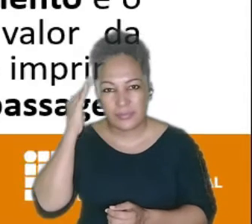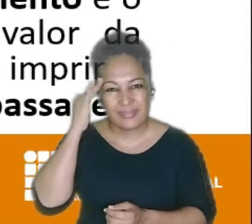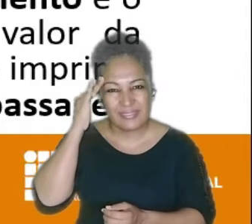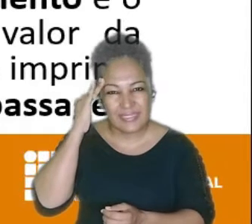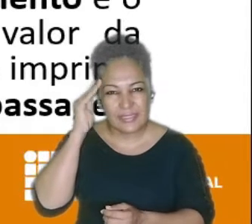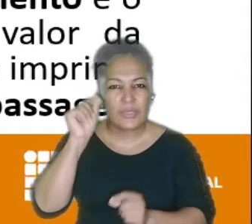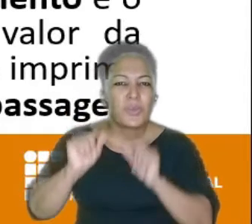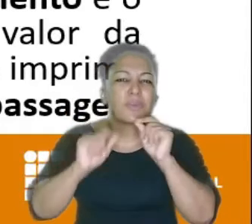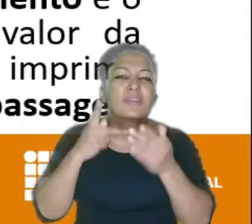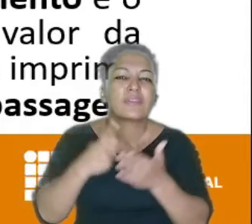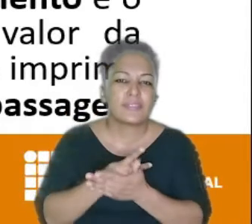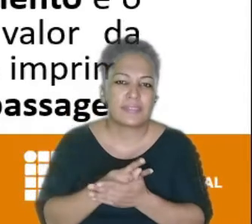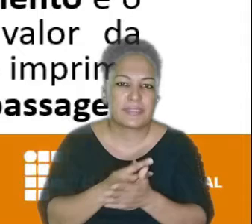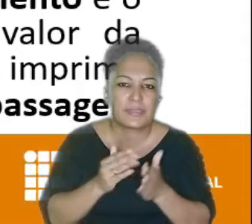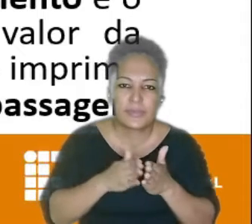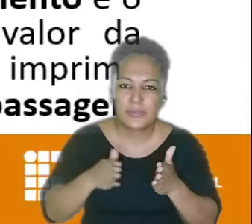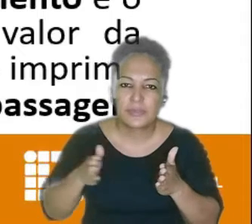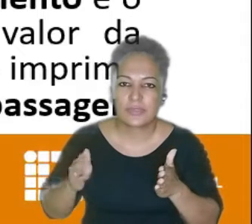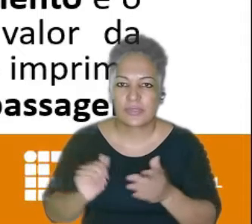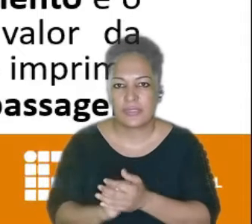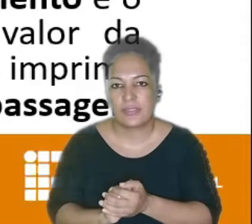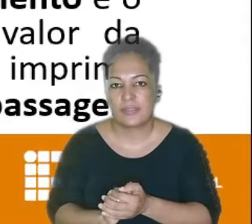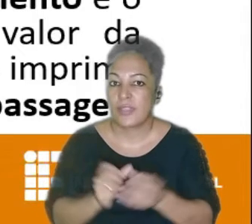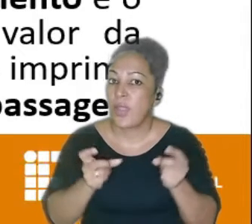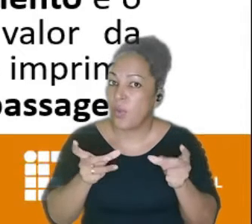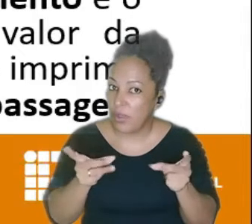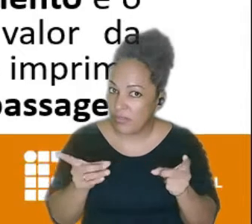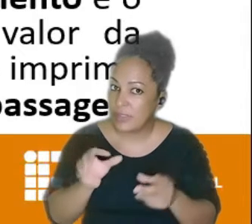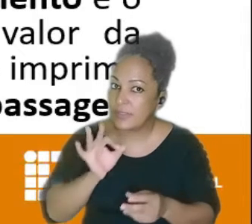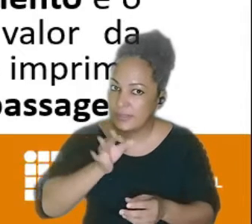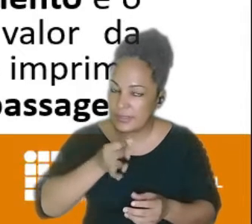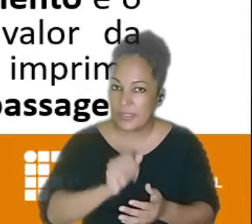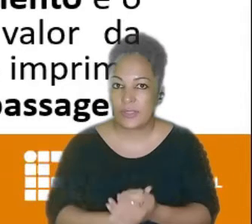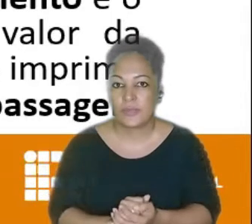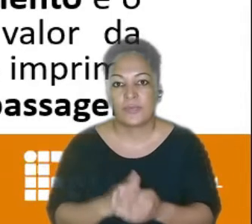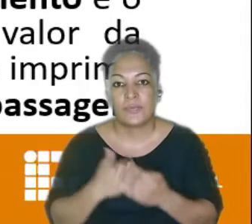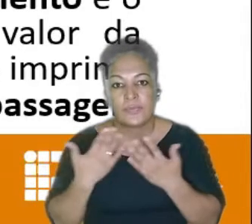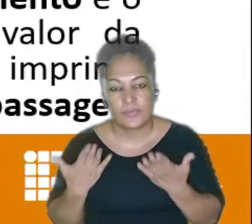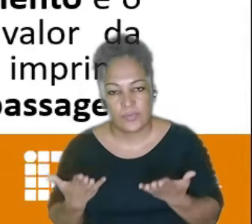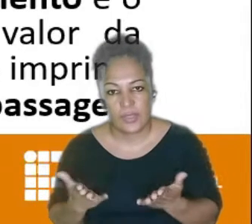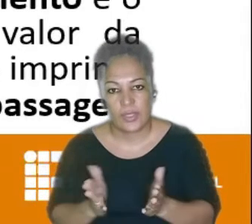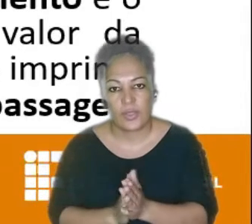coisa, a gente tem que entender aqui, o que está acontecendo aqui nesse processo? É uma venda, não é? É uma venda de